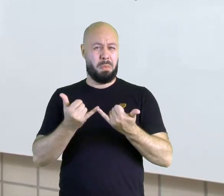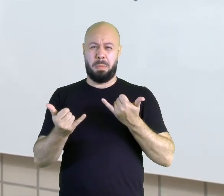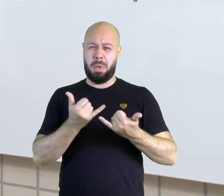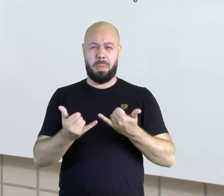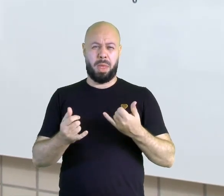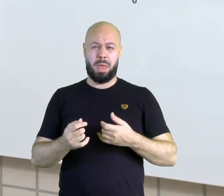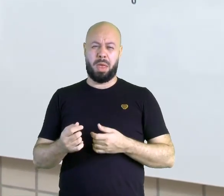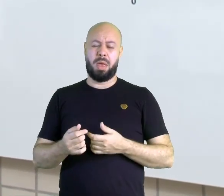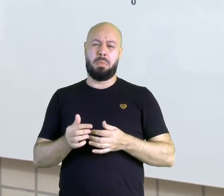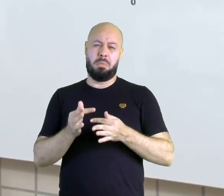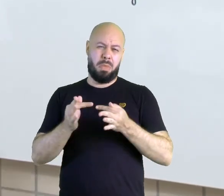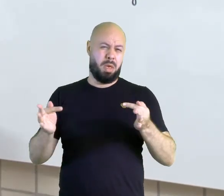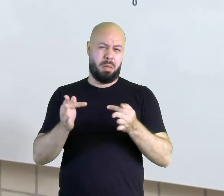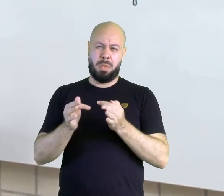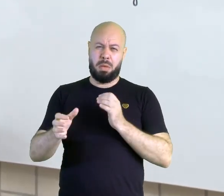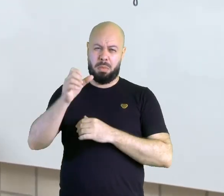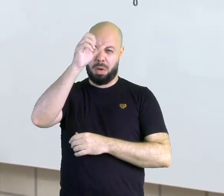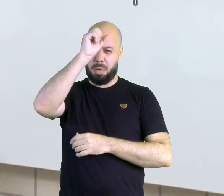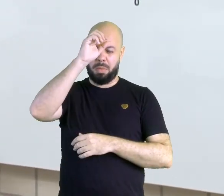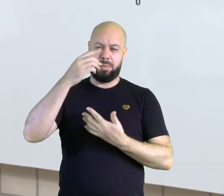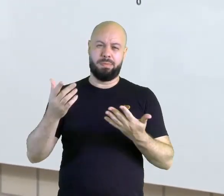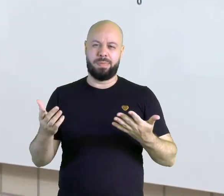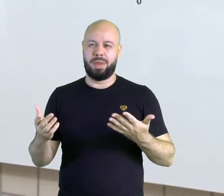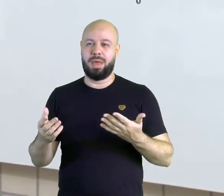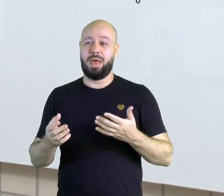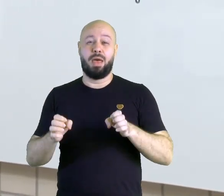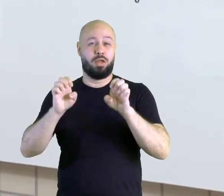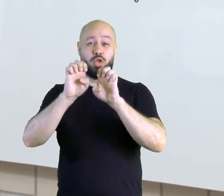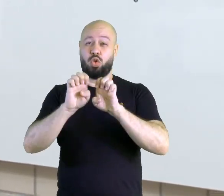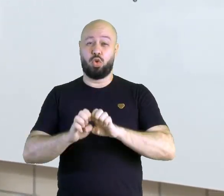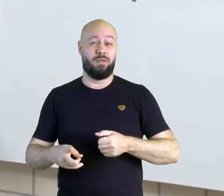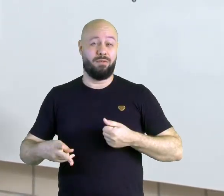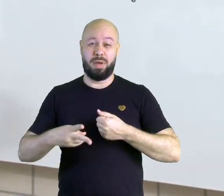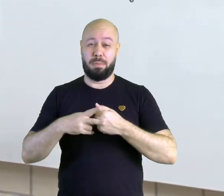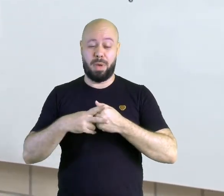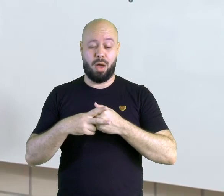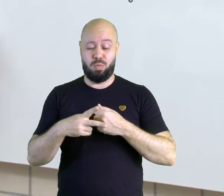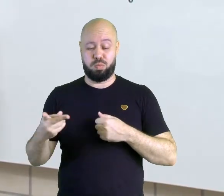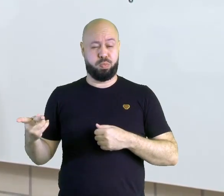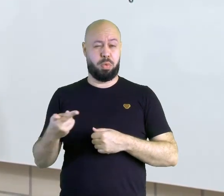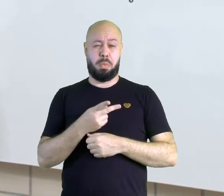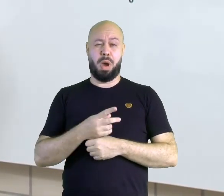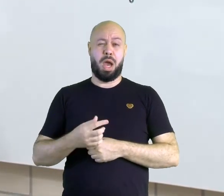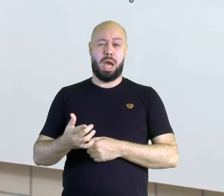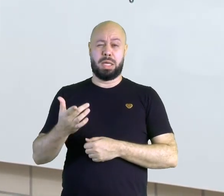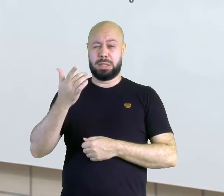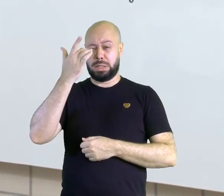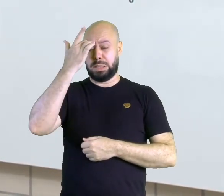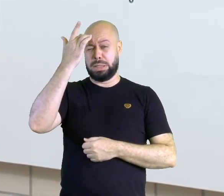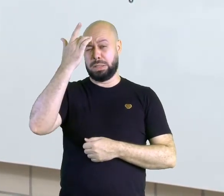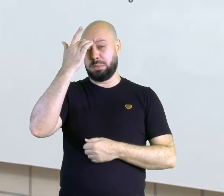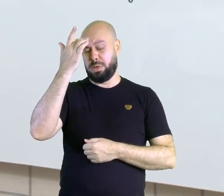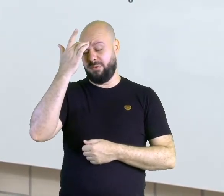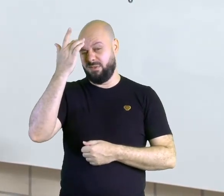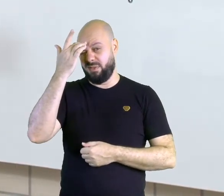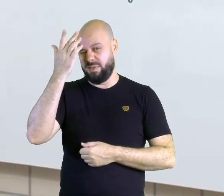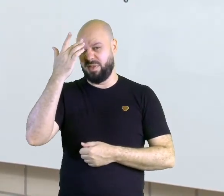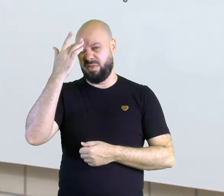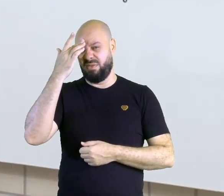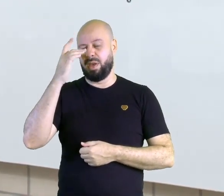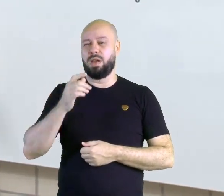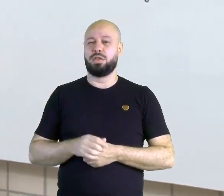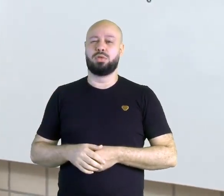dificuldade, ele é bem simples. Ele é a parte mais simples da estrutura verbal, tá? Então basta vocês memorizarem as regras e